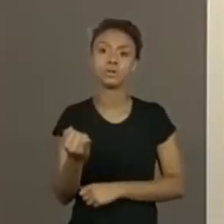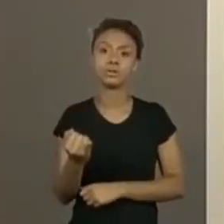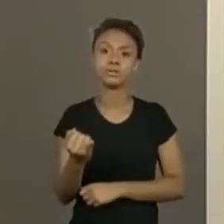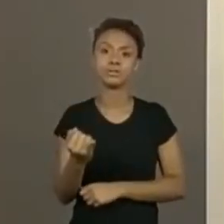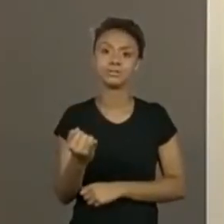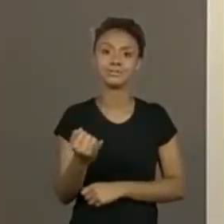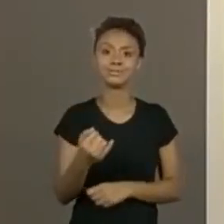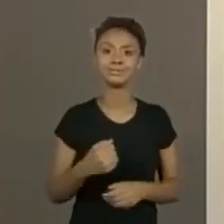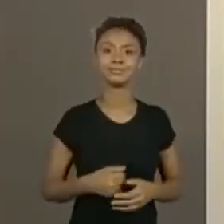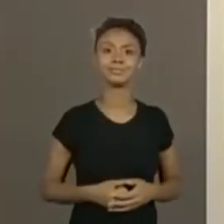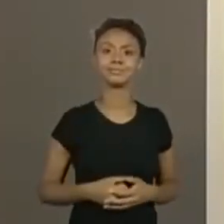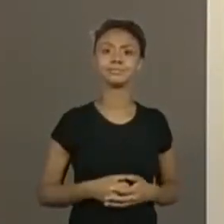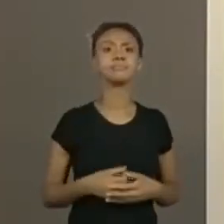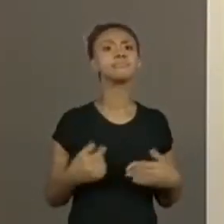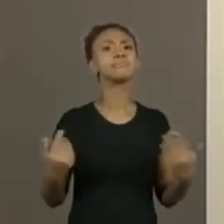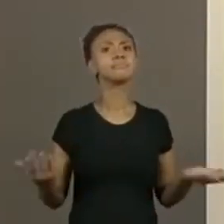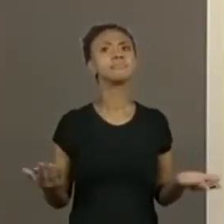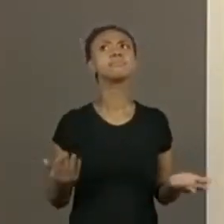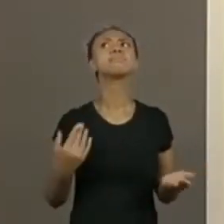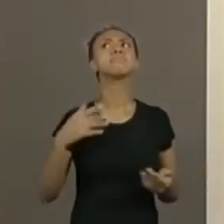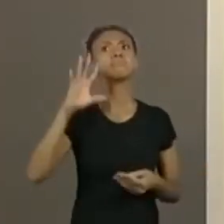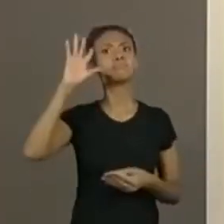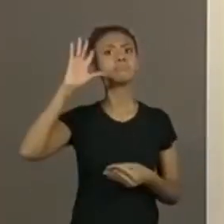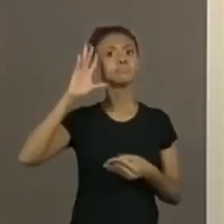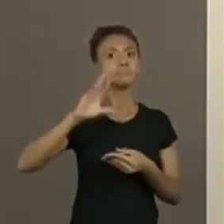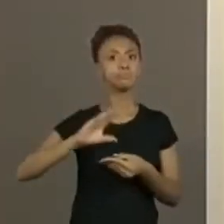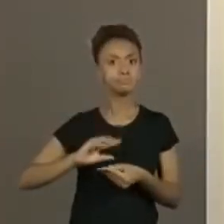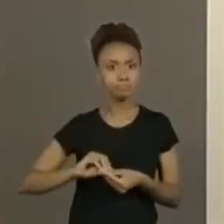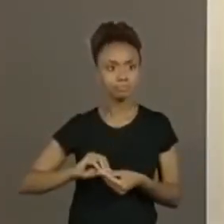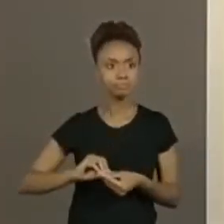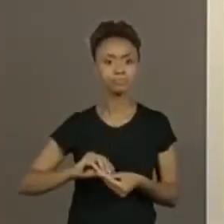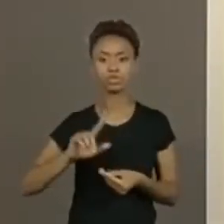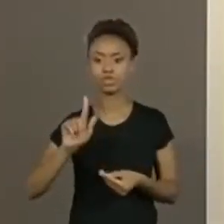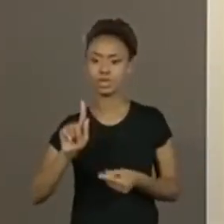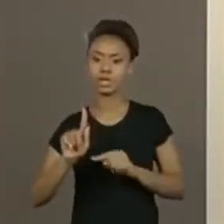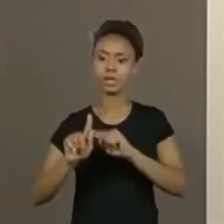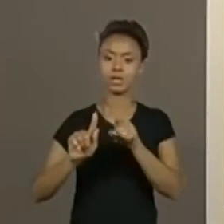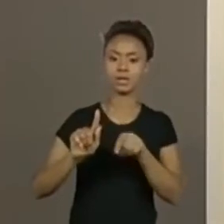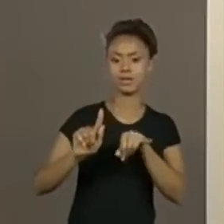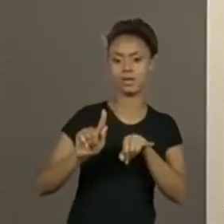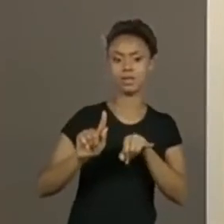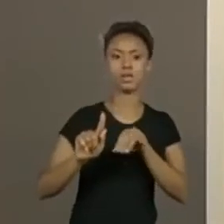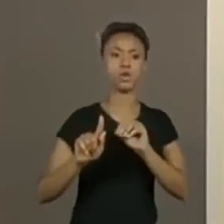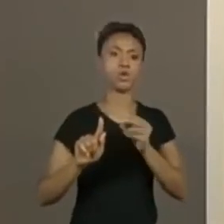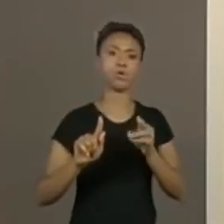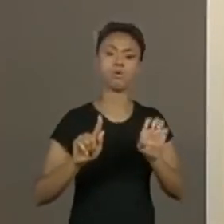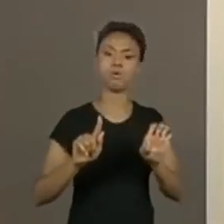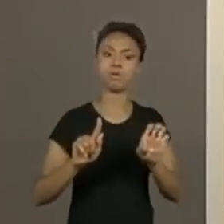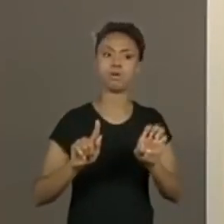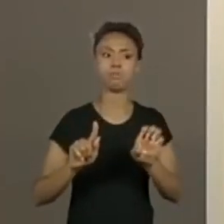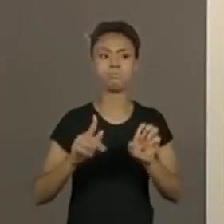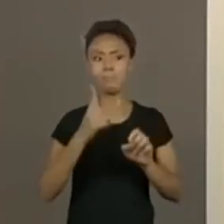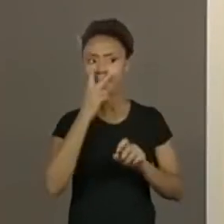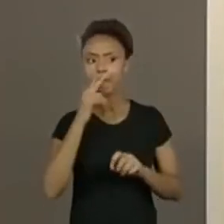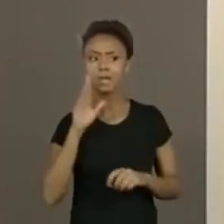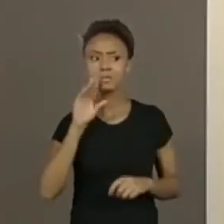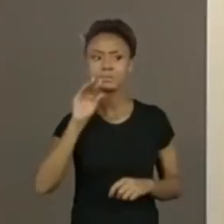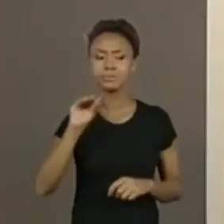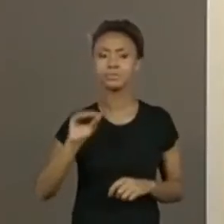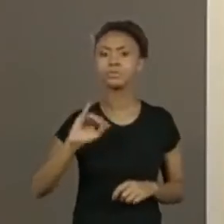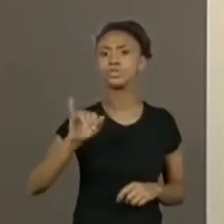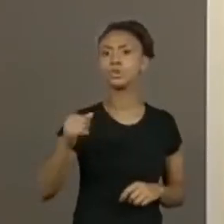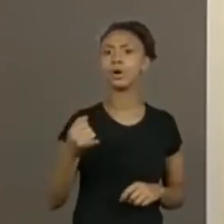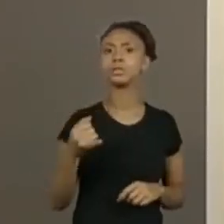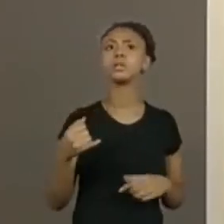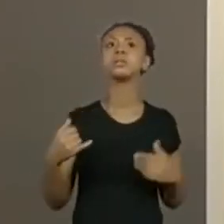J. Se eu já descobri isso, que o G seguido de I e seguido de E tem o som do J, o que, que eu posso escrever,